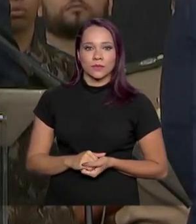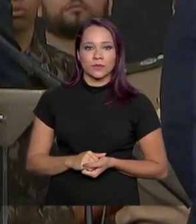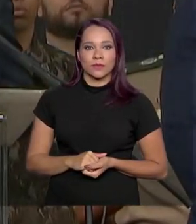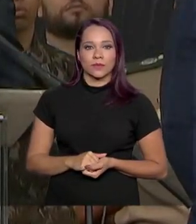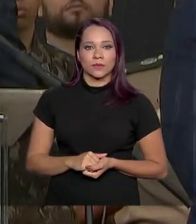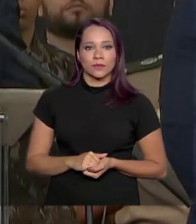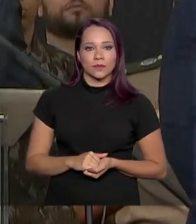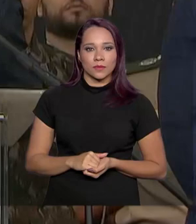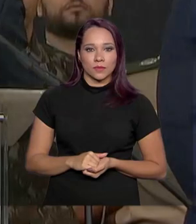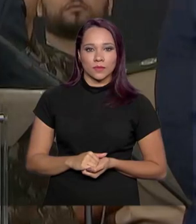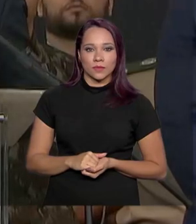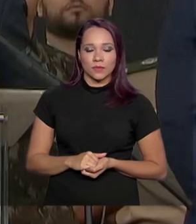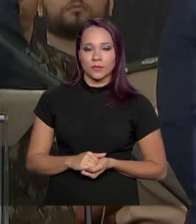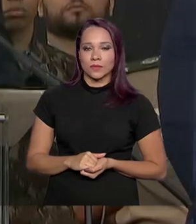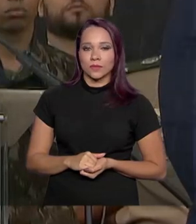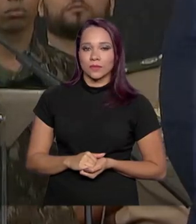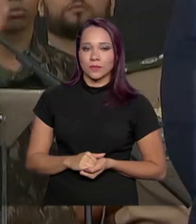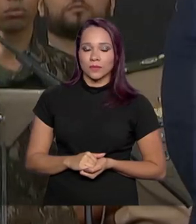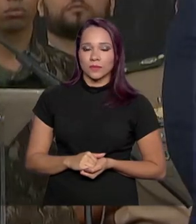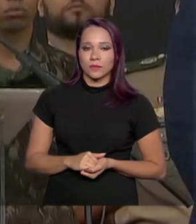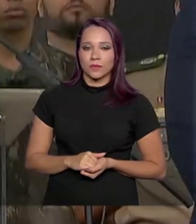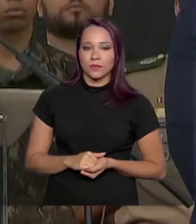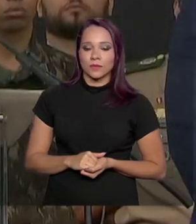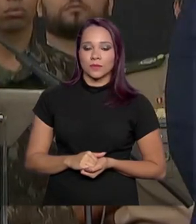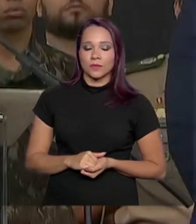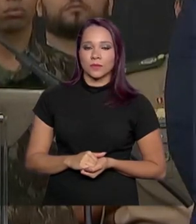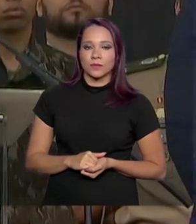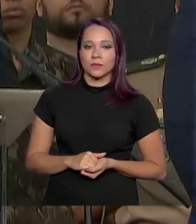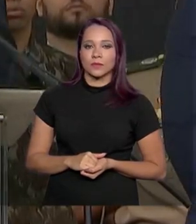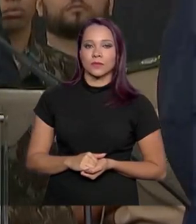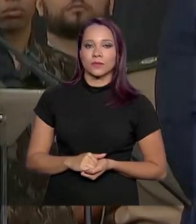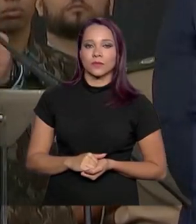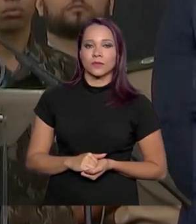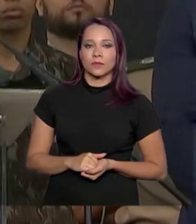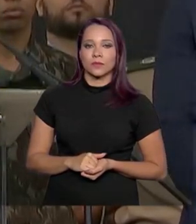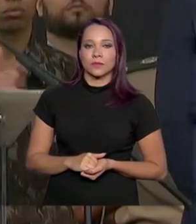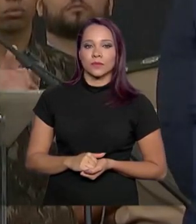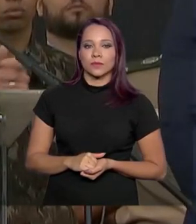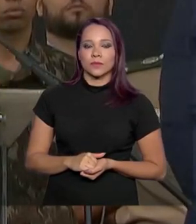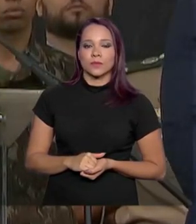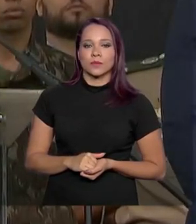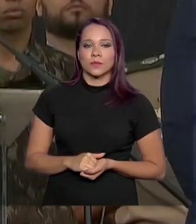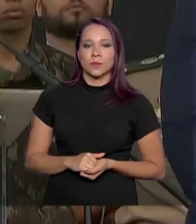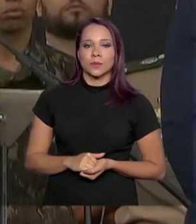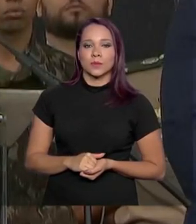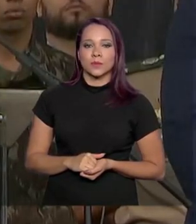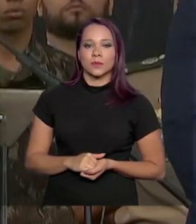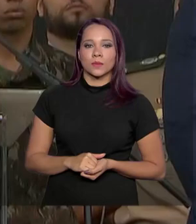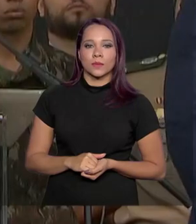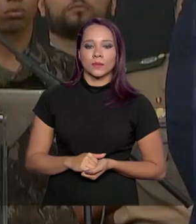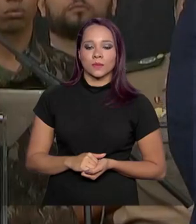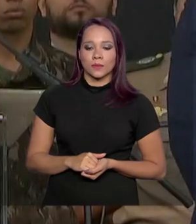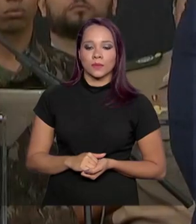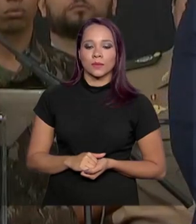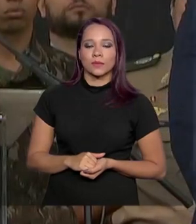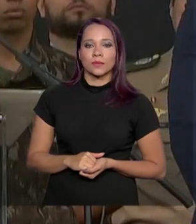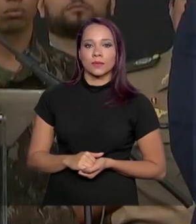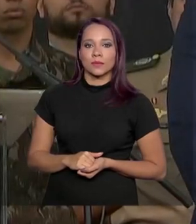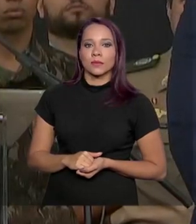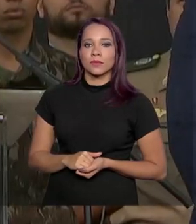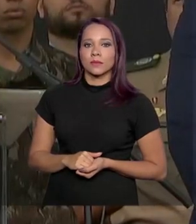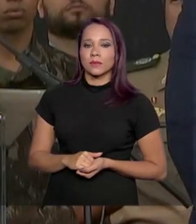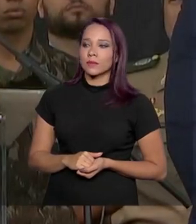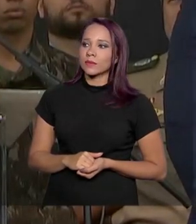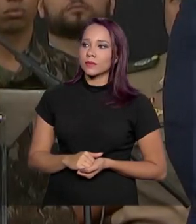Armadas, militar da nossa polícia militar, corpo de bombeiro, polícia civil, civis de maneira geral, ricos, pobres,